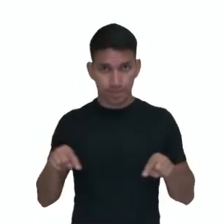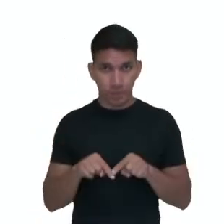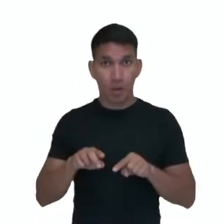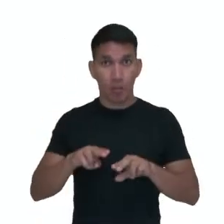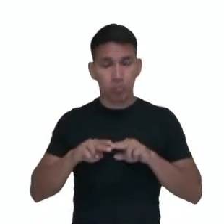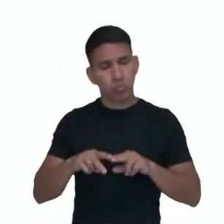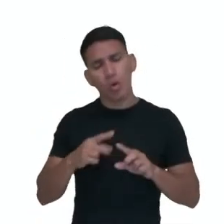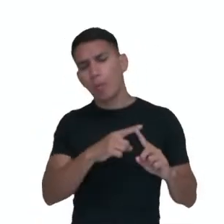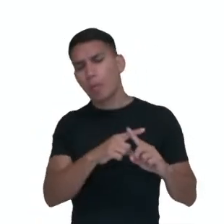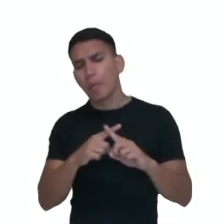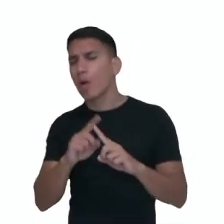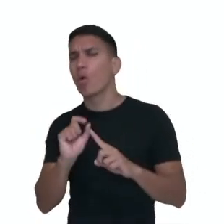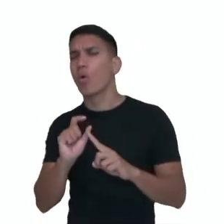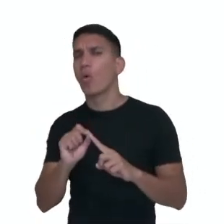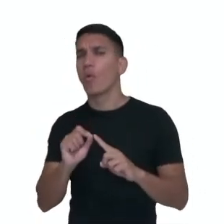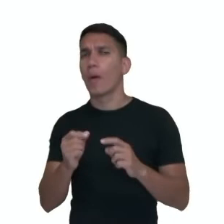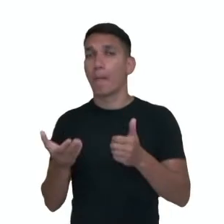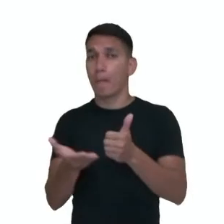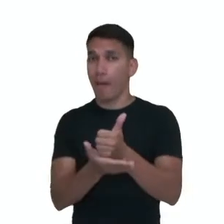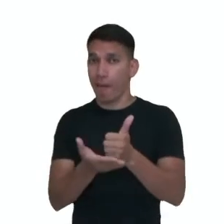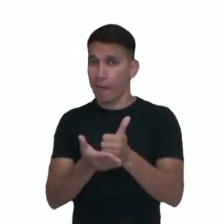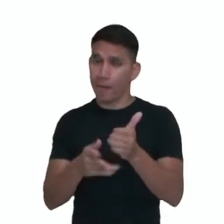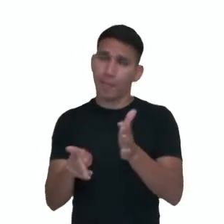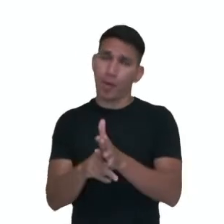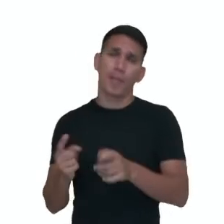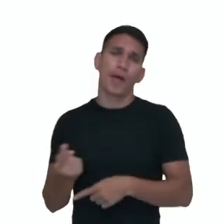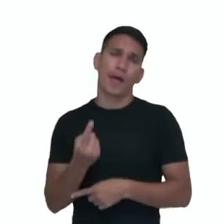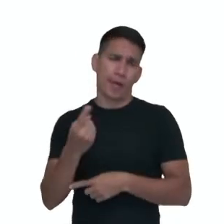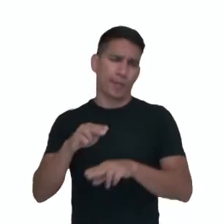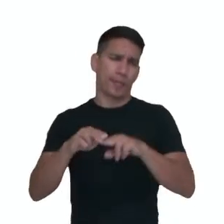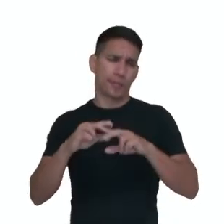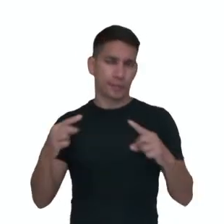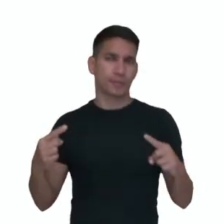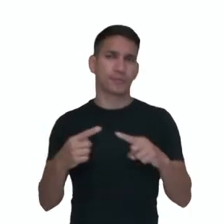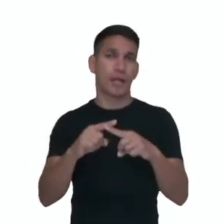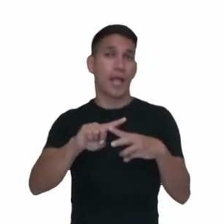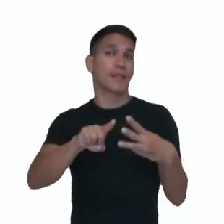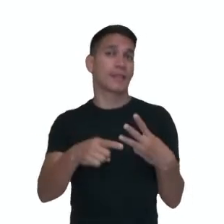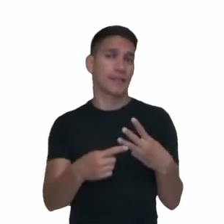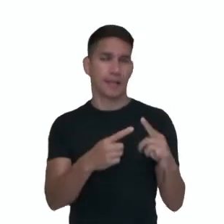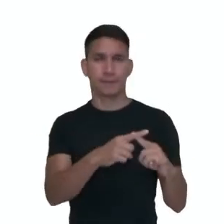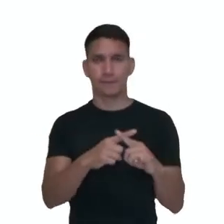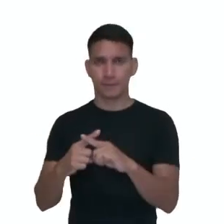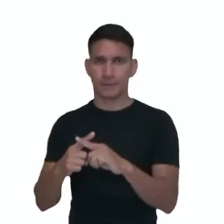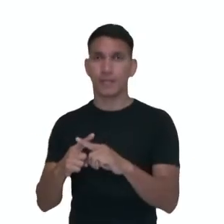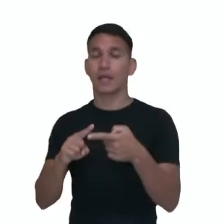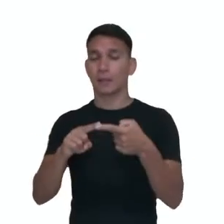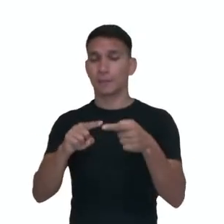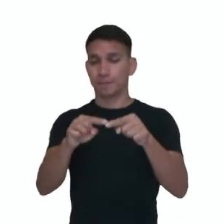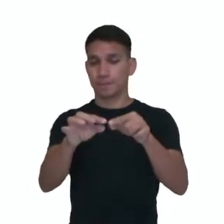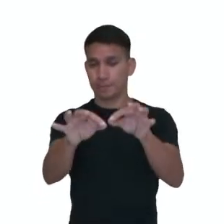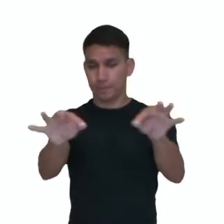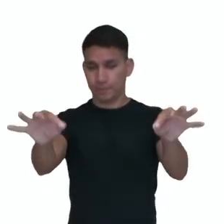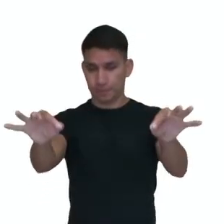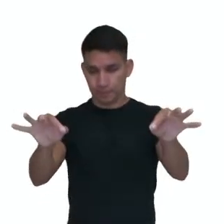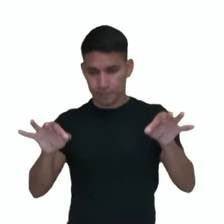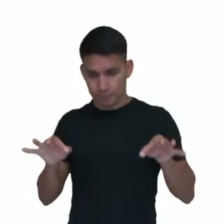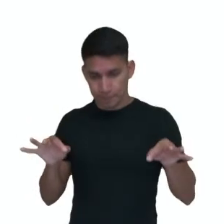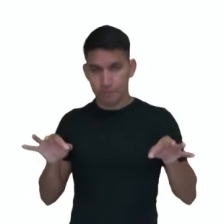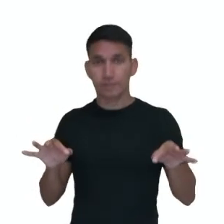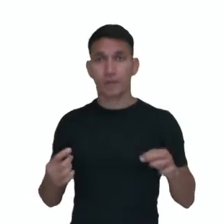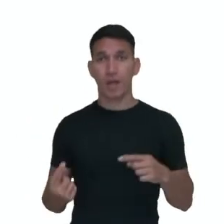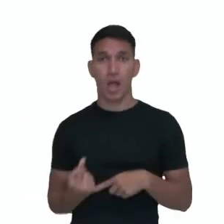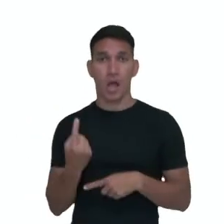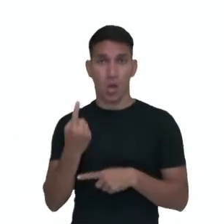área da base pela altura da piscina. Ou a gente multiplica as três dimensões, né? Altura, largura e comprimento. Então,